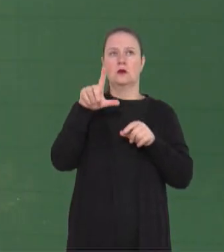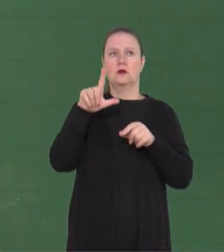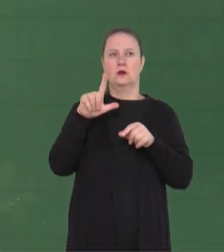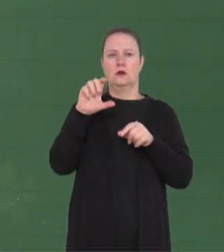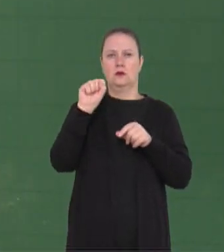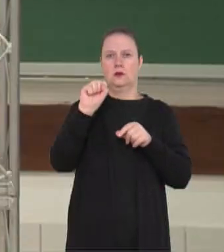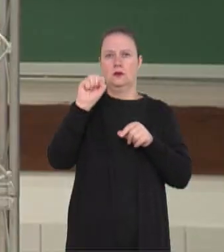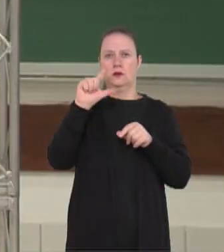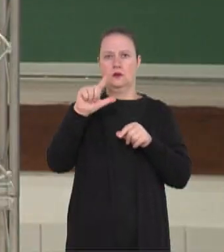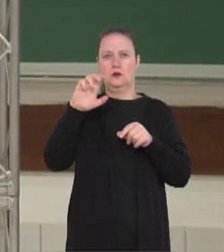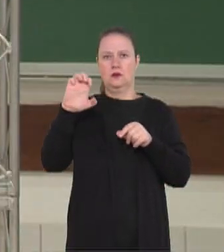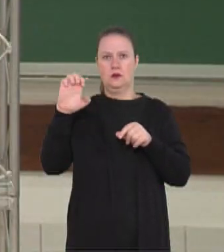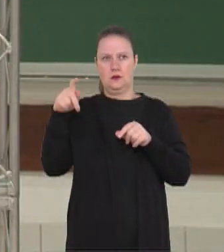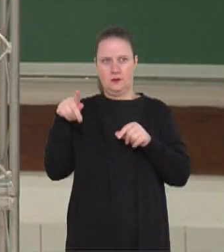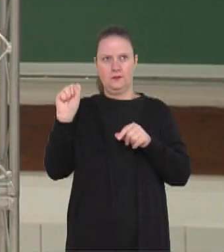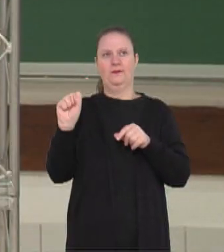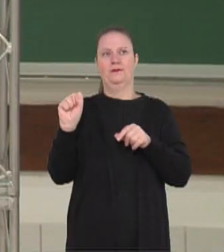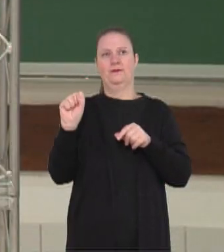correta?